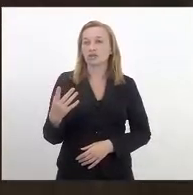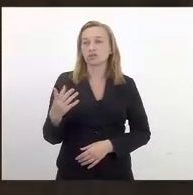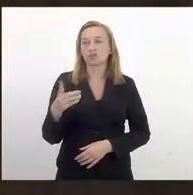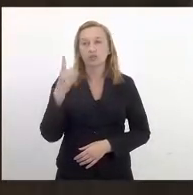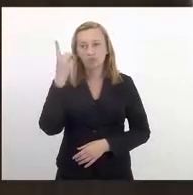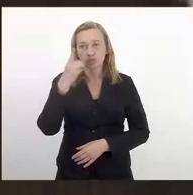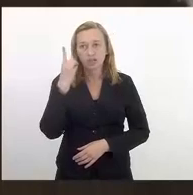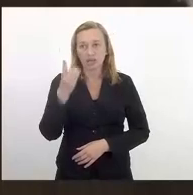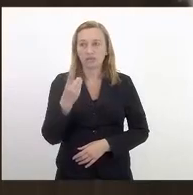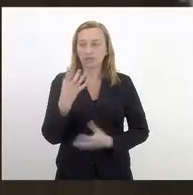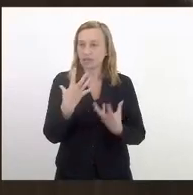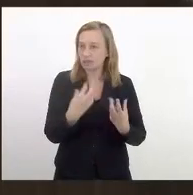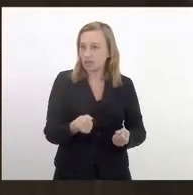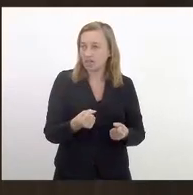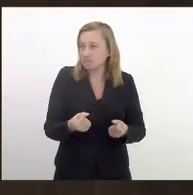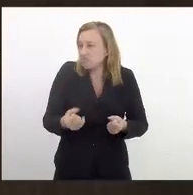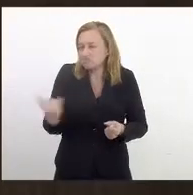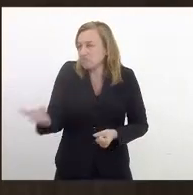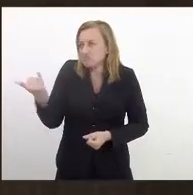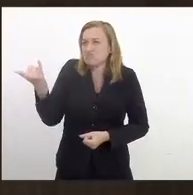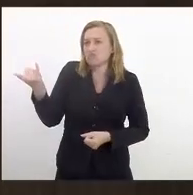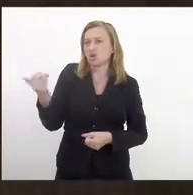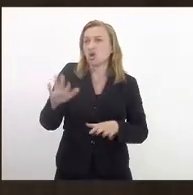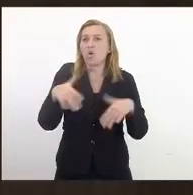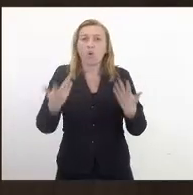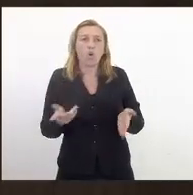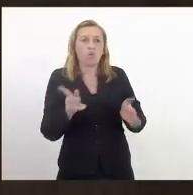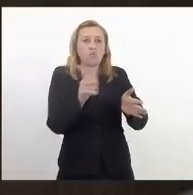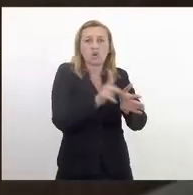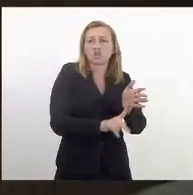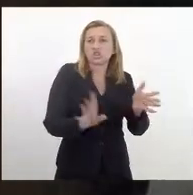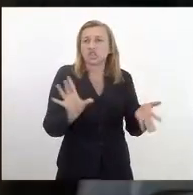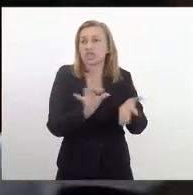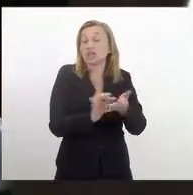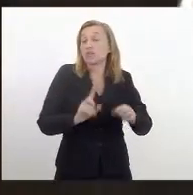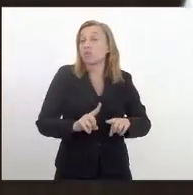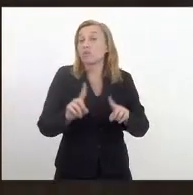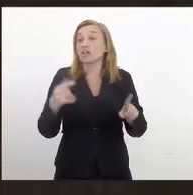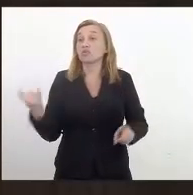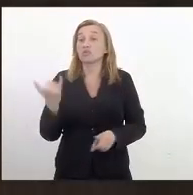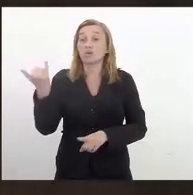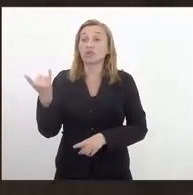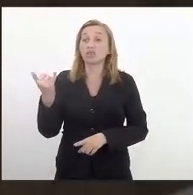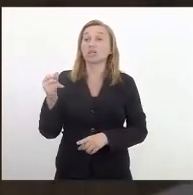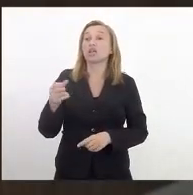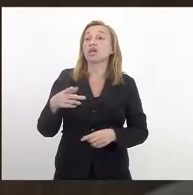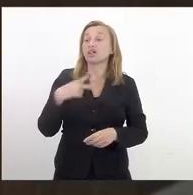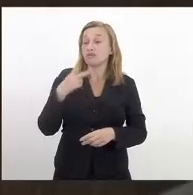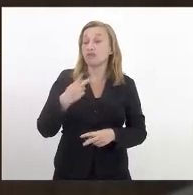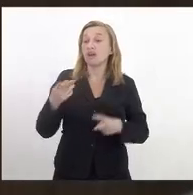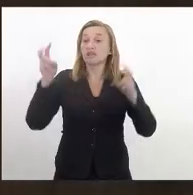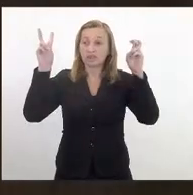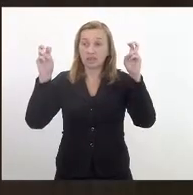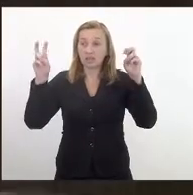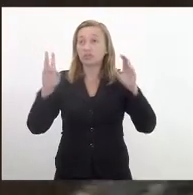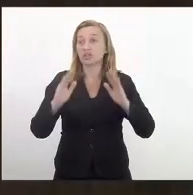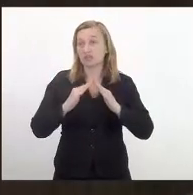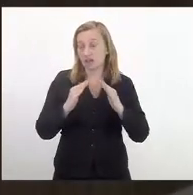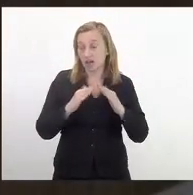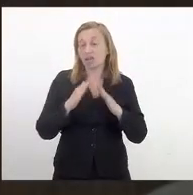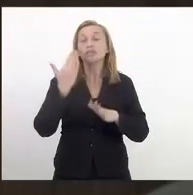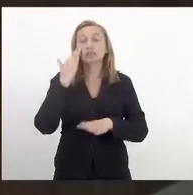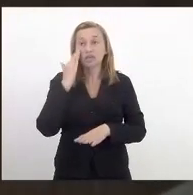importa qual o qual o projeto vai ser anexado o importante é que a gente trate da ST aqui nessa casa